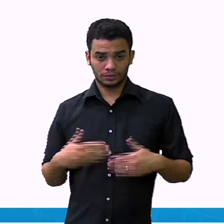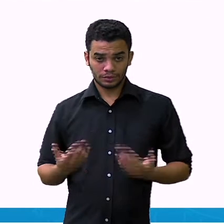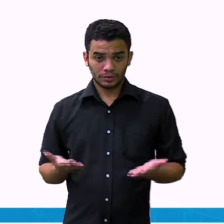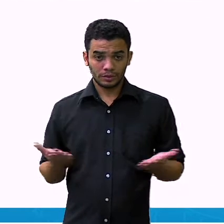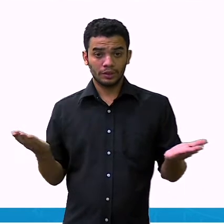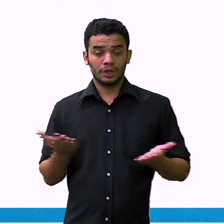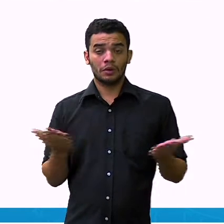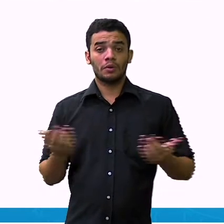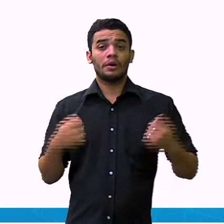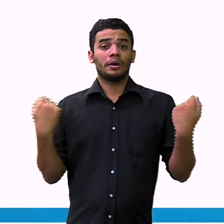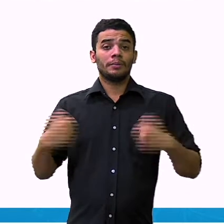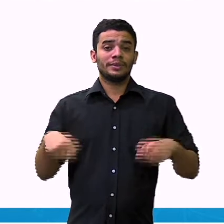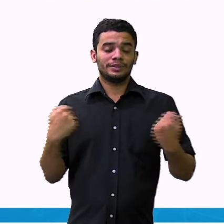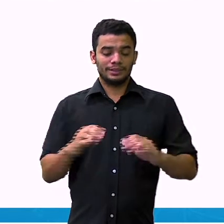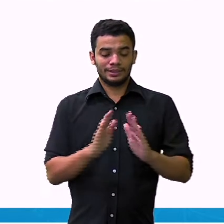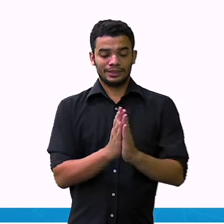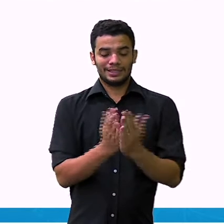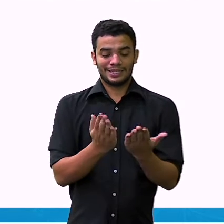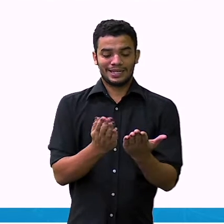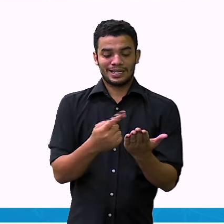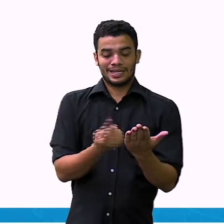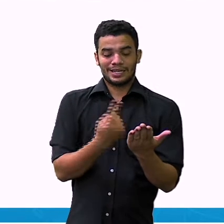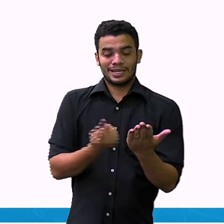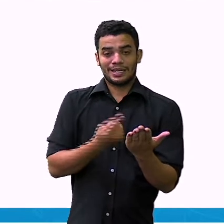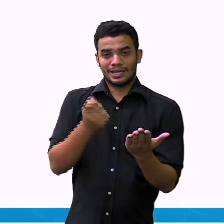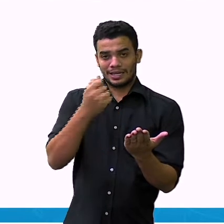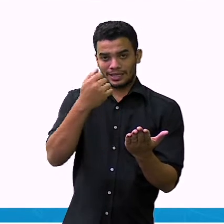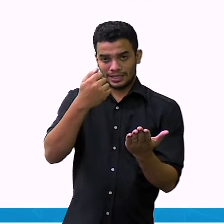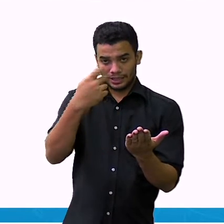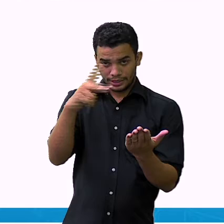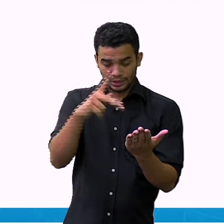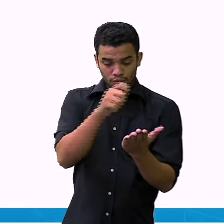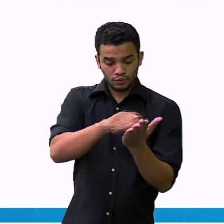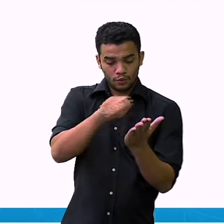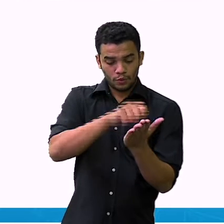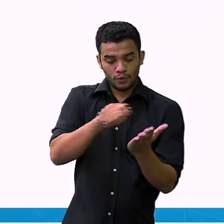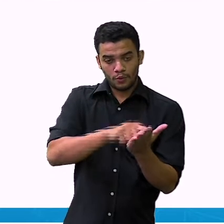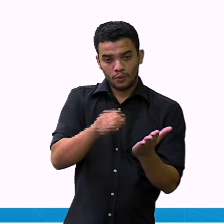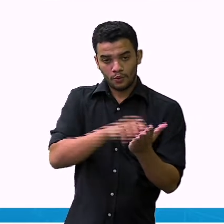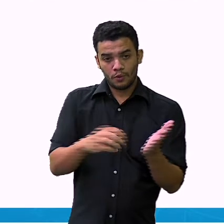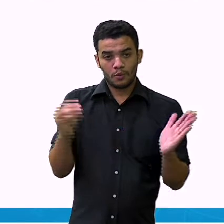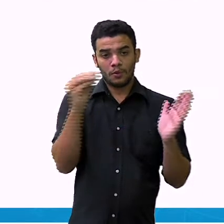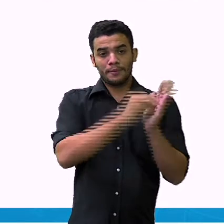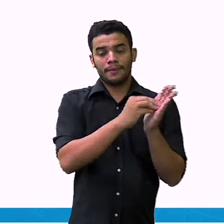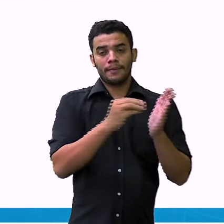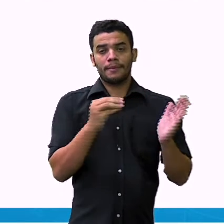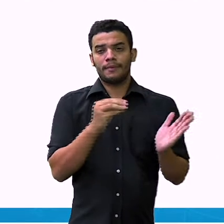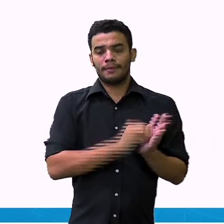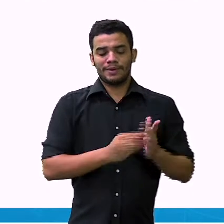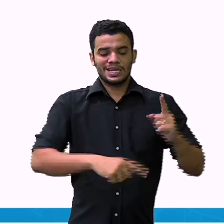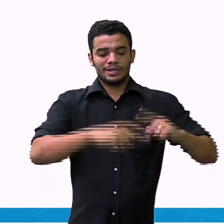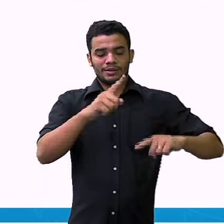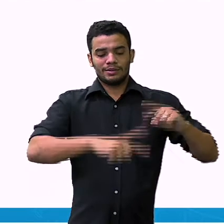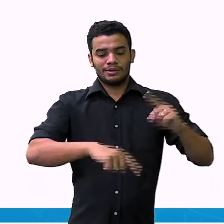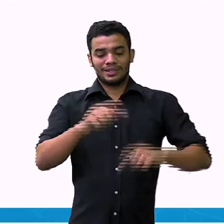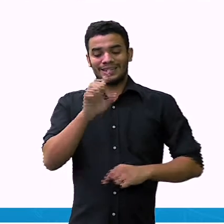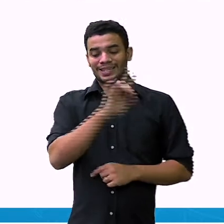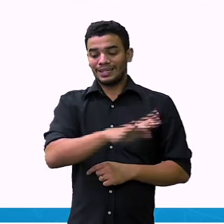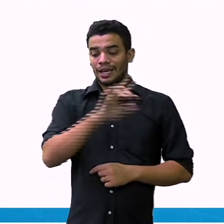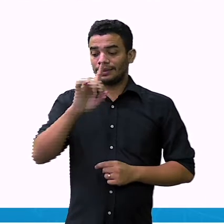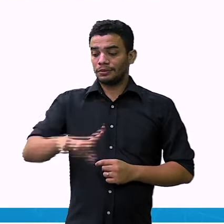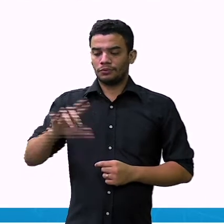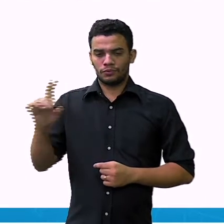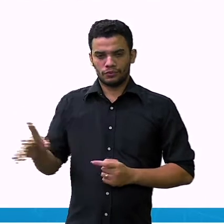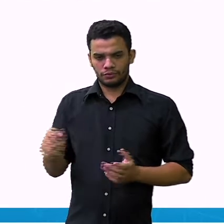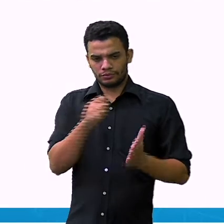Registre a quantidade de cada material. Então, nós vamos registrar agora a quantidade desse material que foi recolhido.